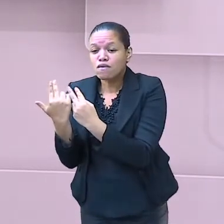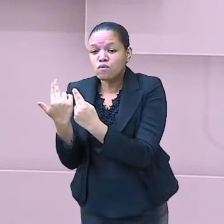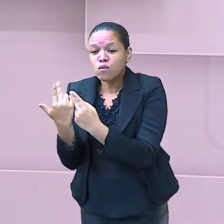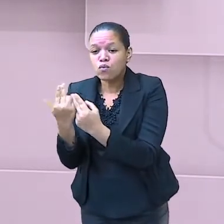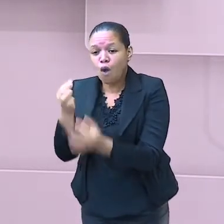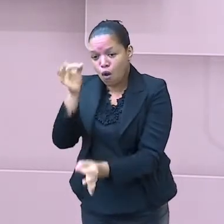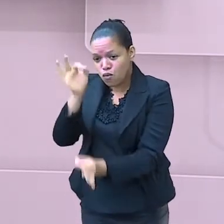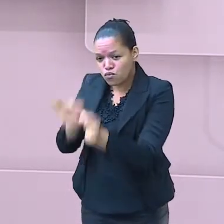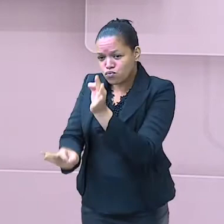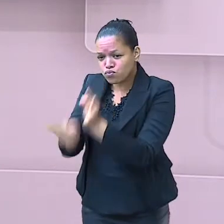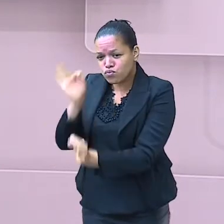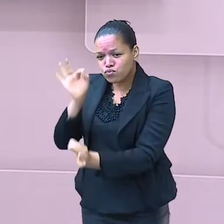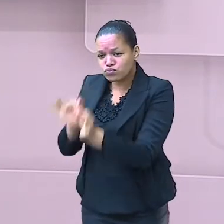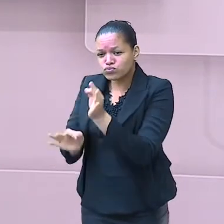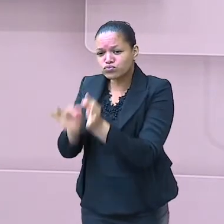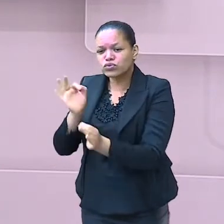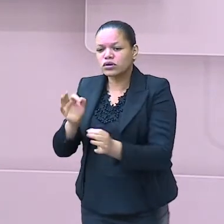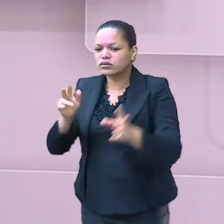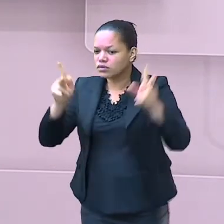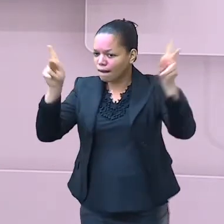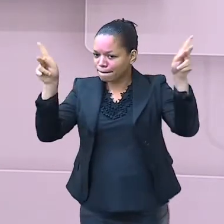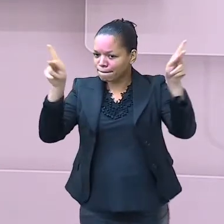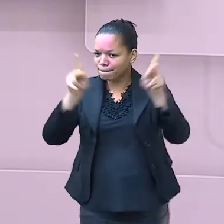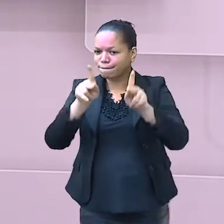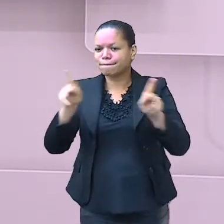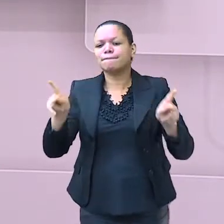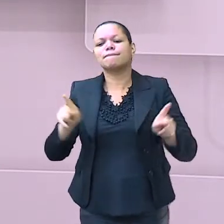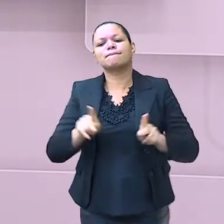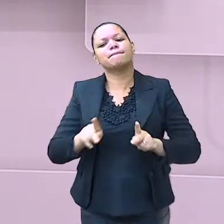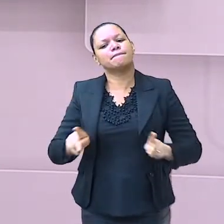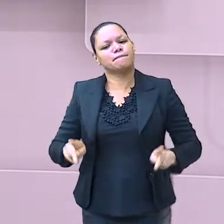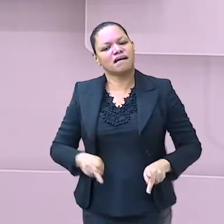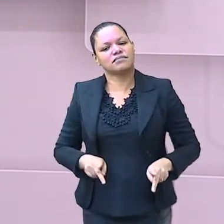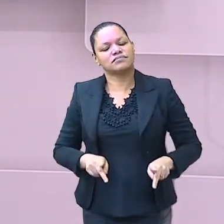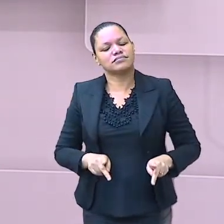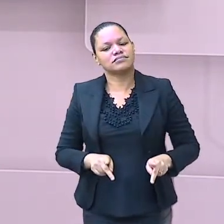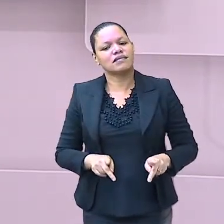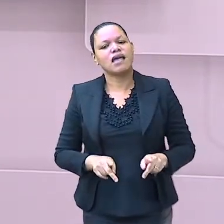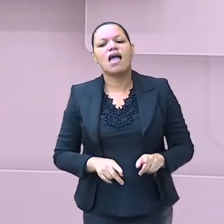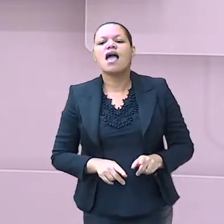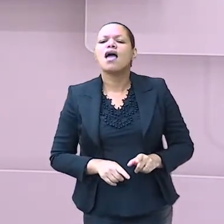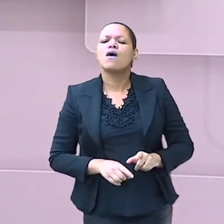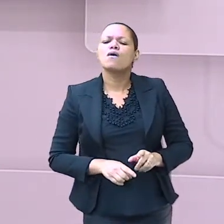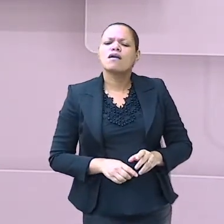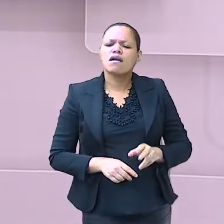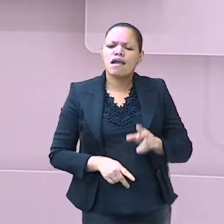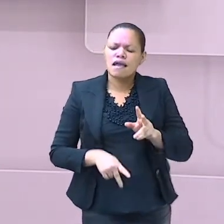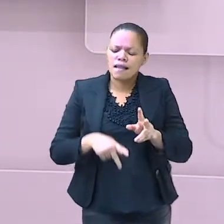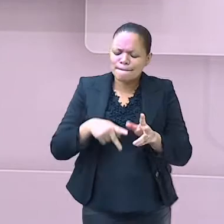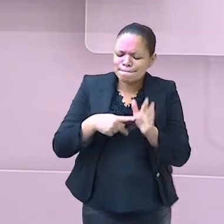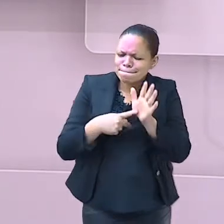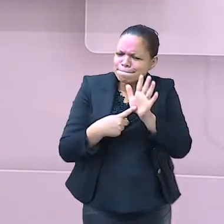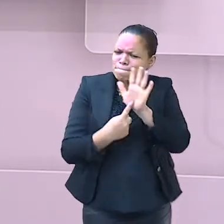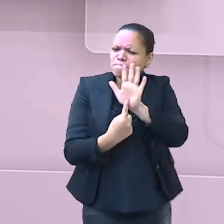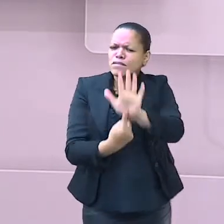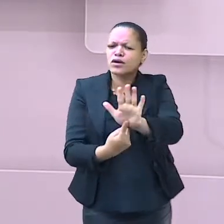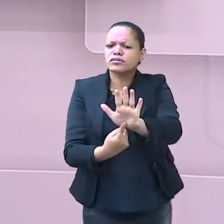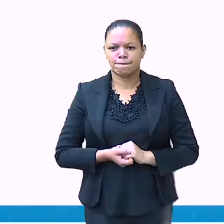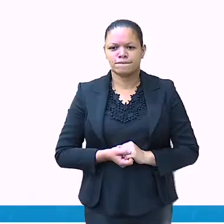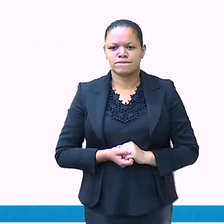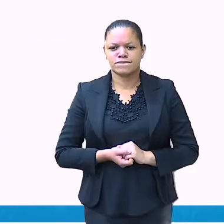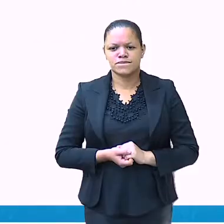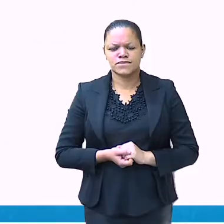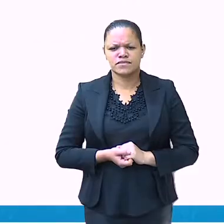paz. Esse é um dos discursos, uma parte dos discursos de Martin Luther King Jr. Então, vamos